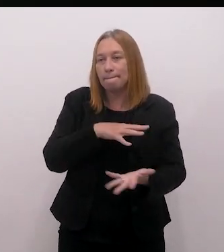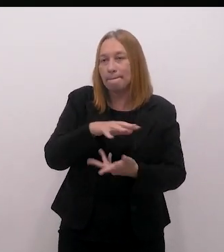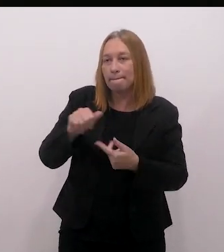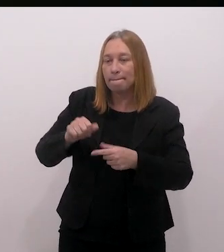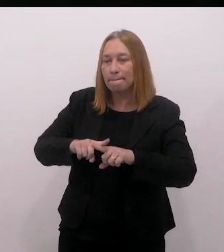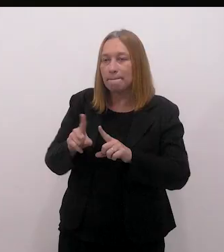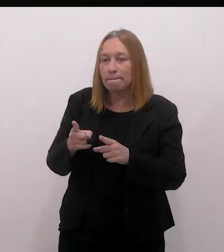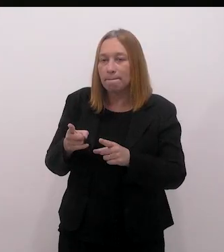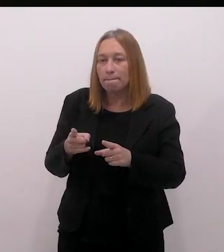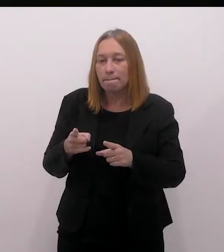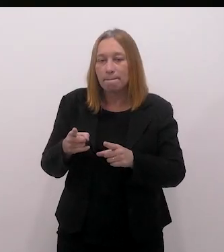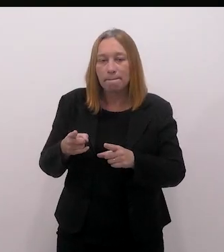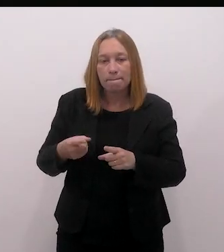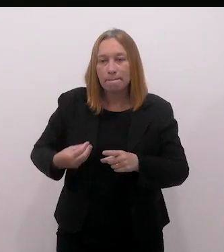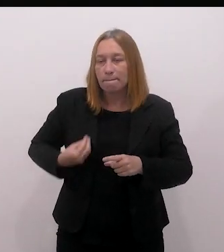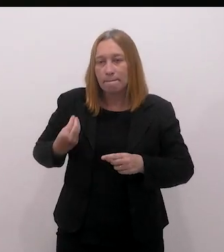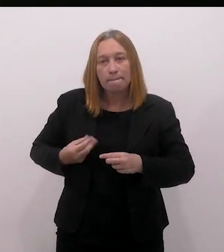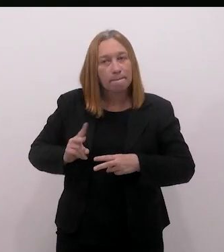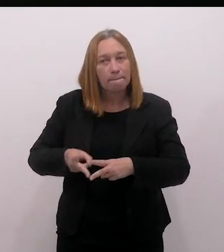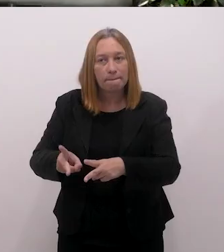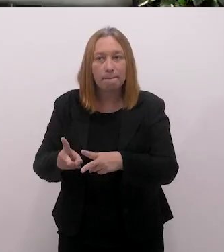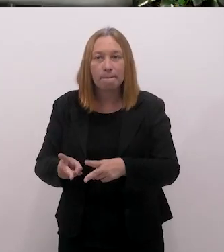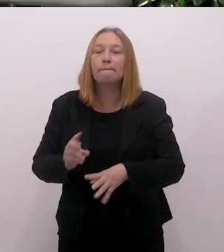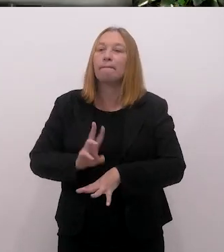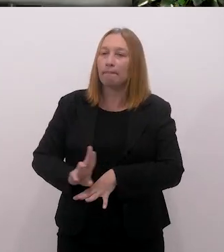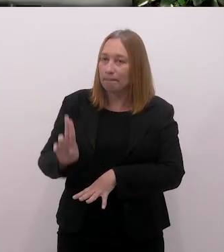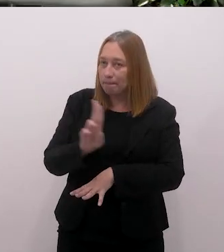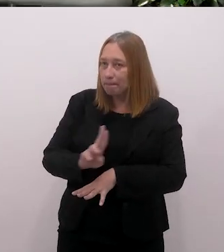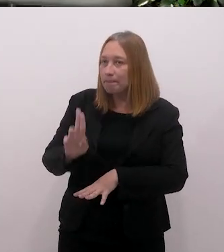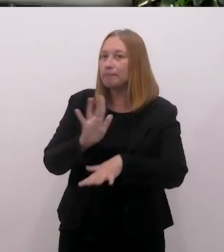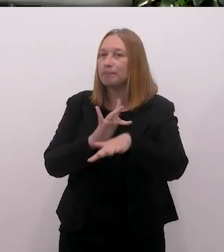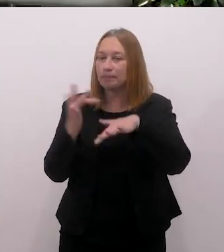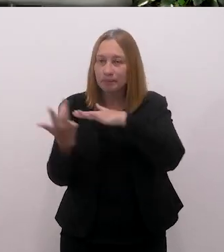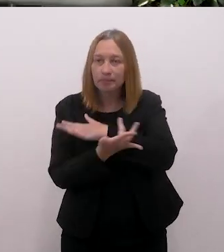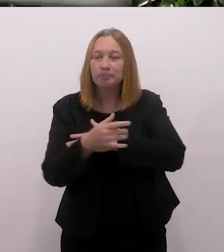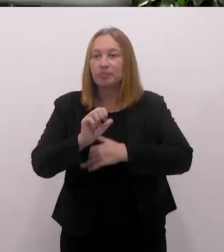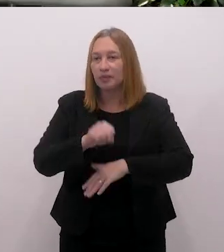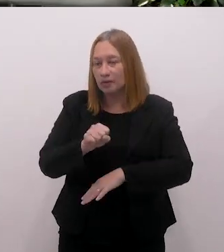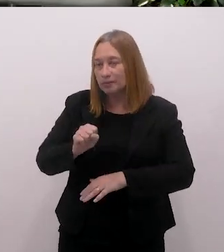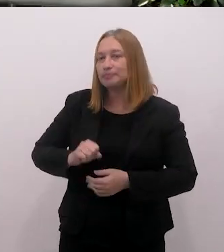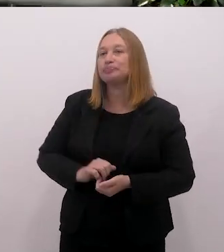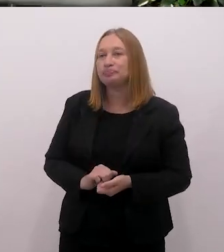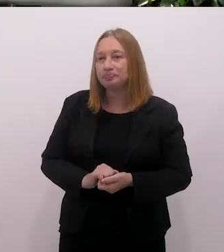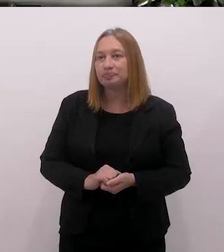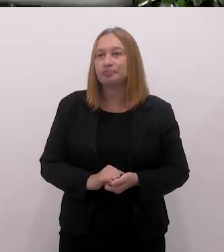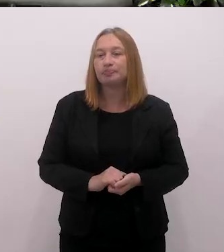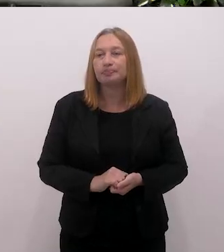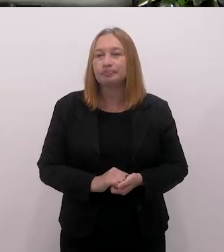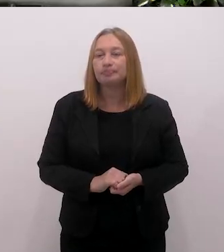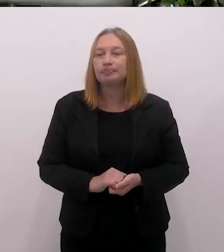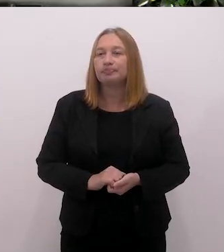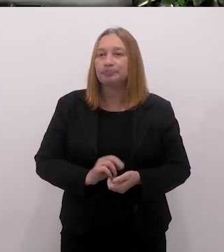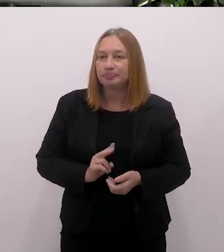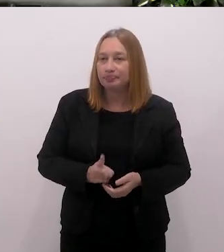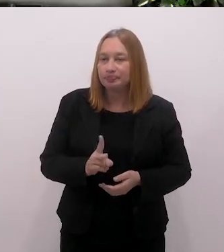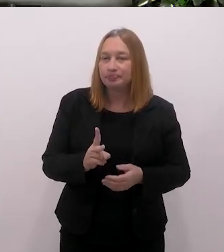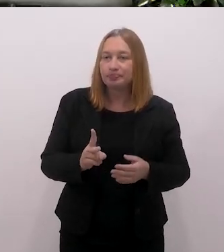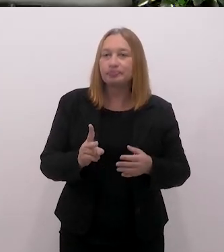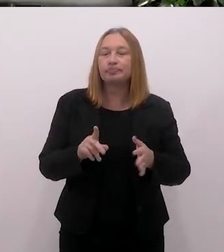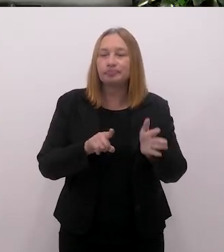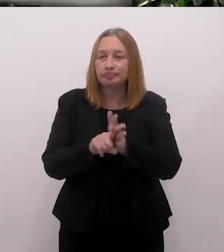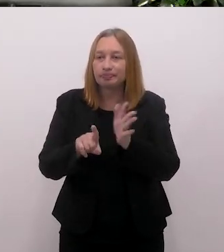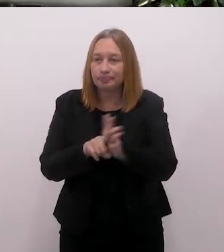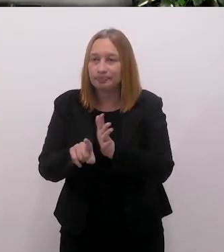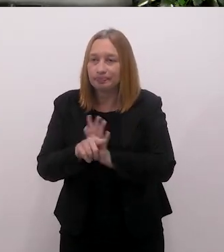vibe também ou você segue a vida e... Não, eu uso muito as redes. Uso muito as redes, me consulto muito